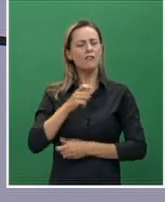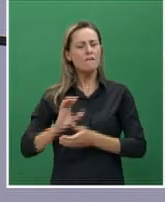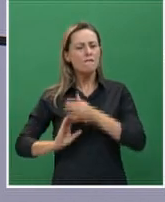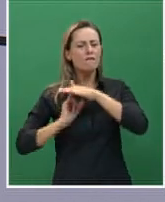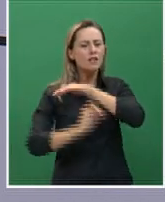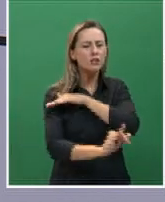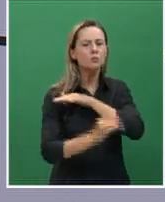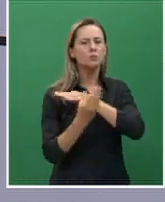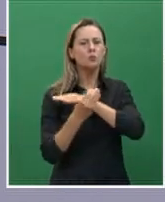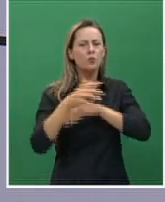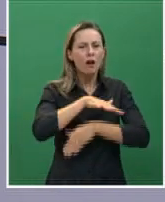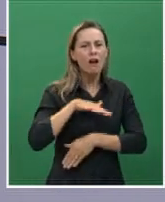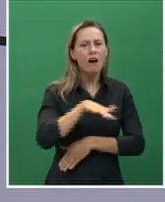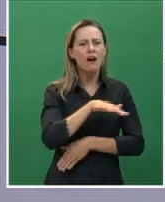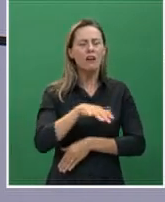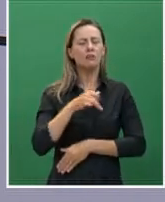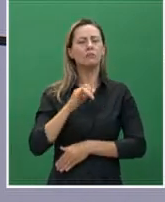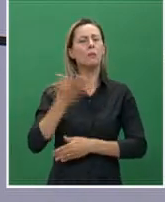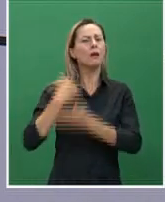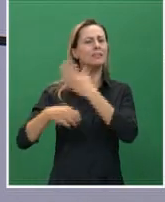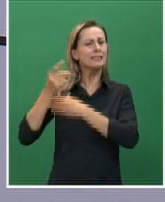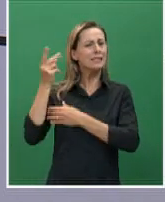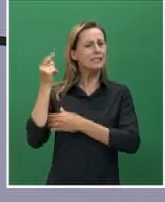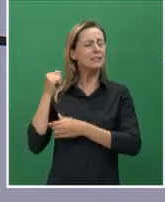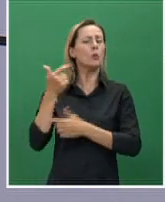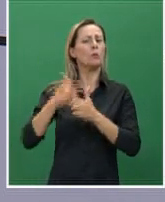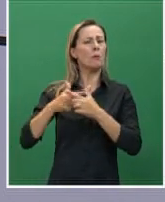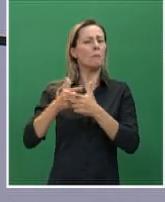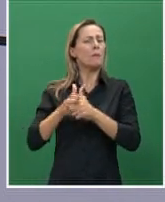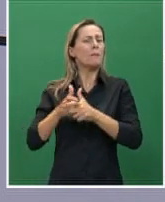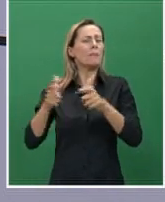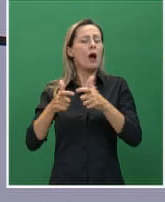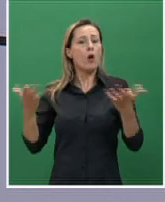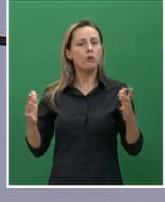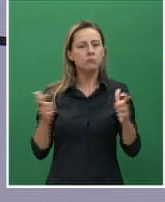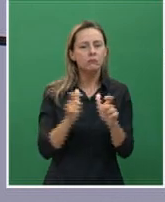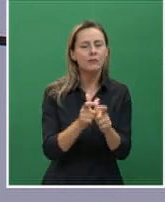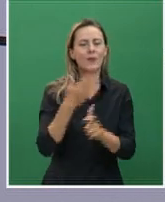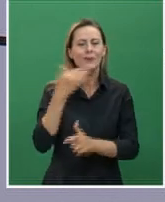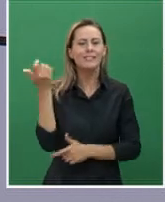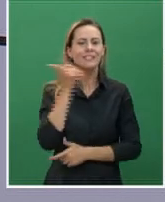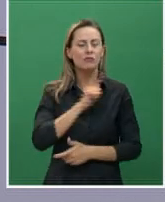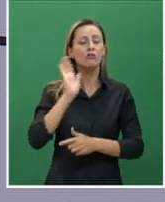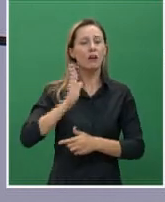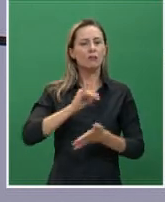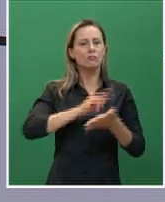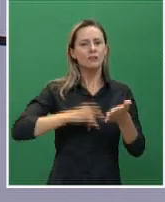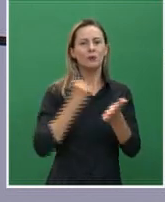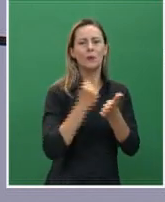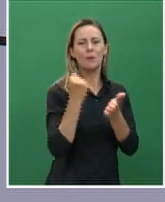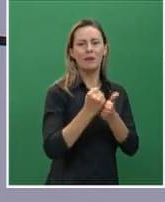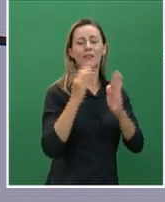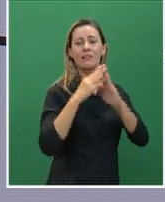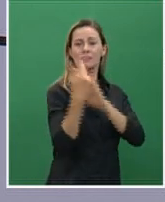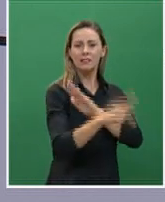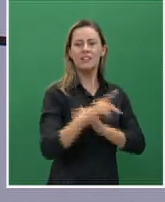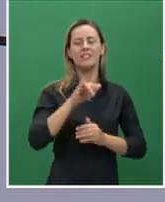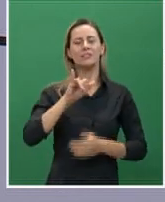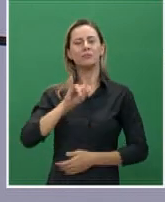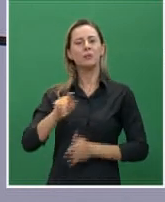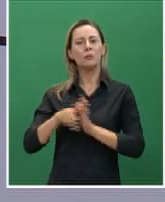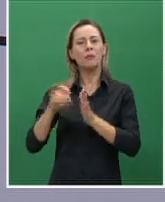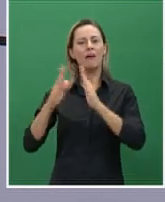temos resolvido problemas antigos e crônicos inclusive já entregamos mais de 100 Escrituras para a população de baixa renda